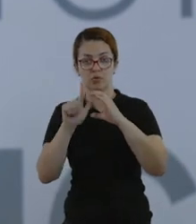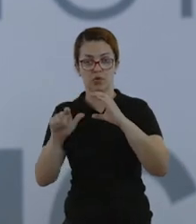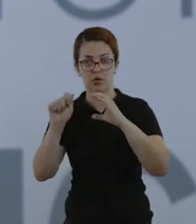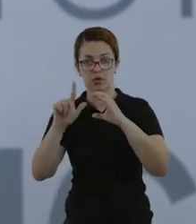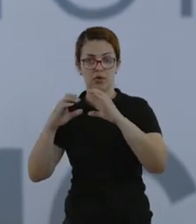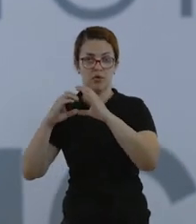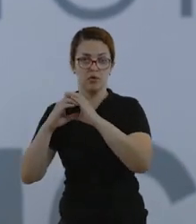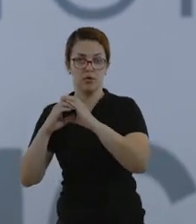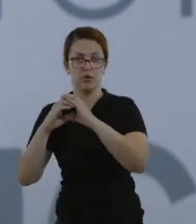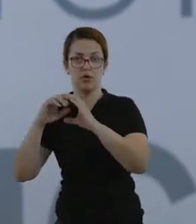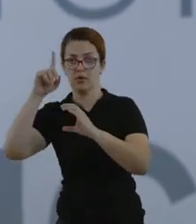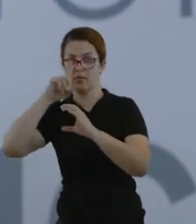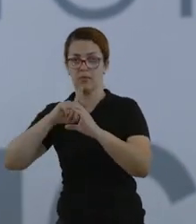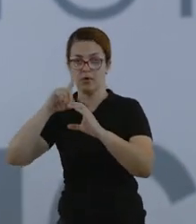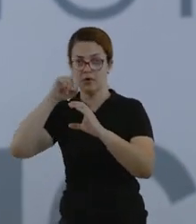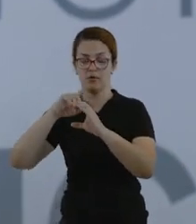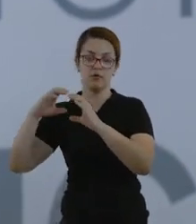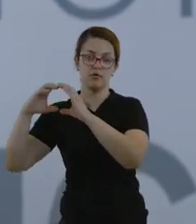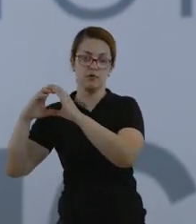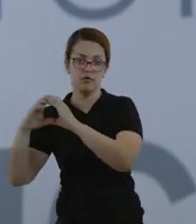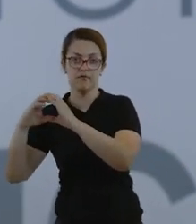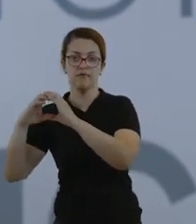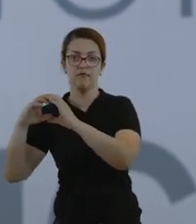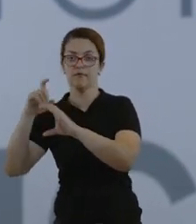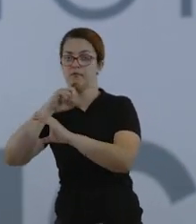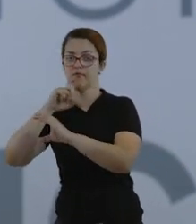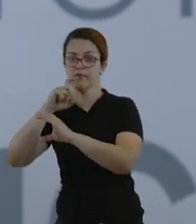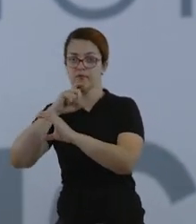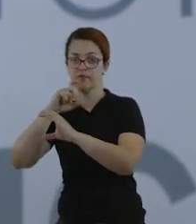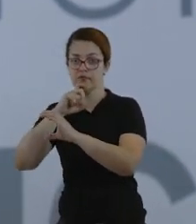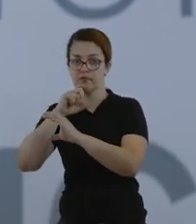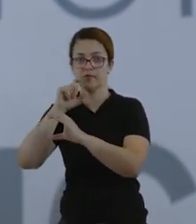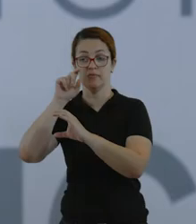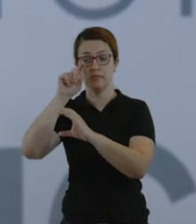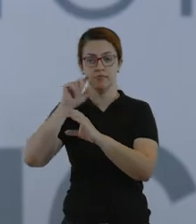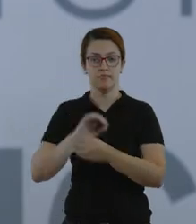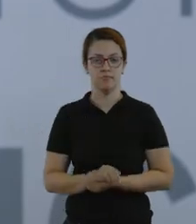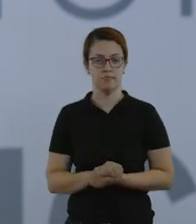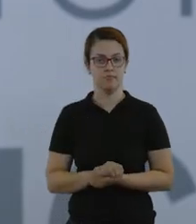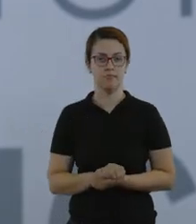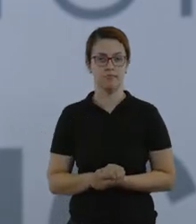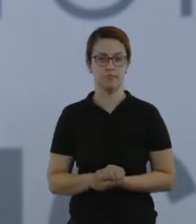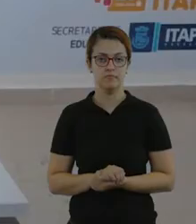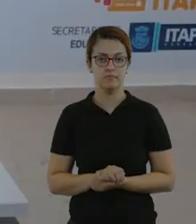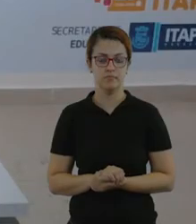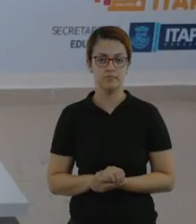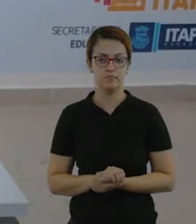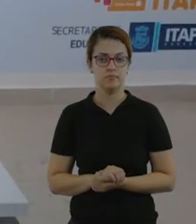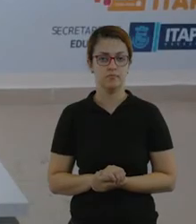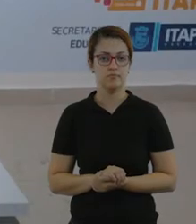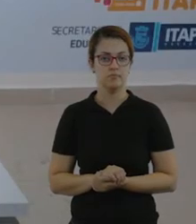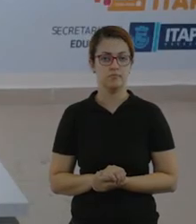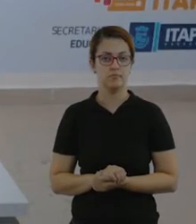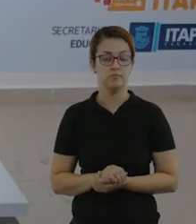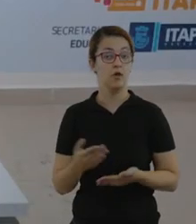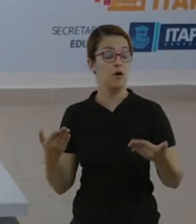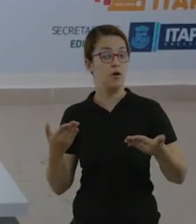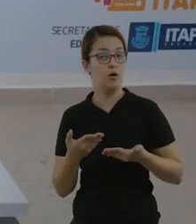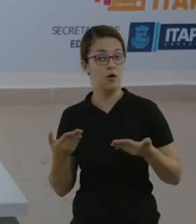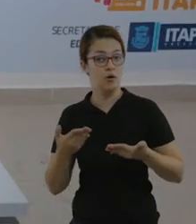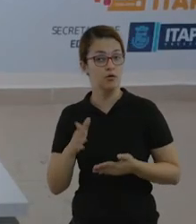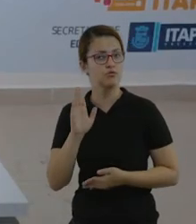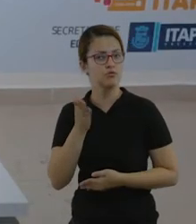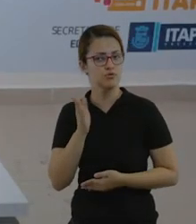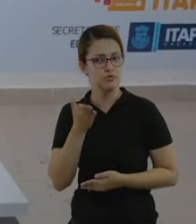Quitéria? Red, blue, yellow, green. Ok? Fica